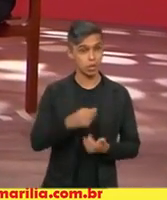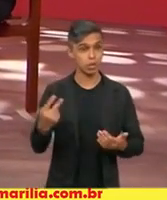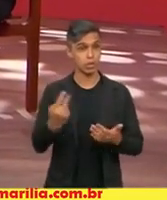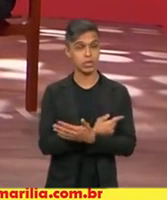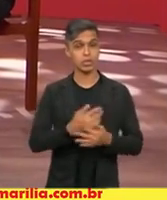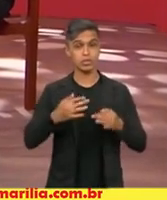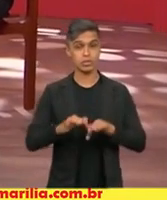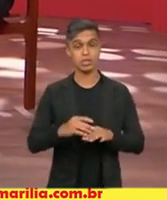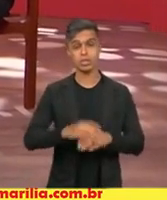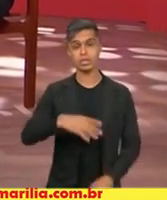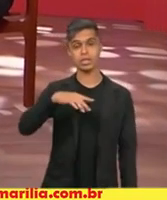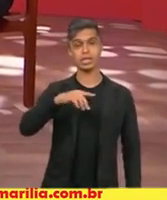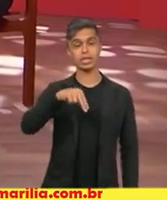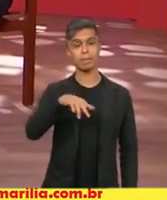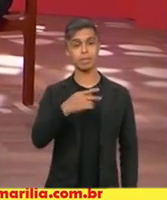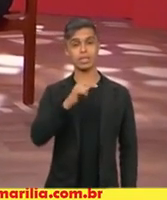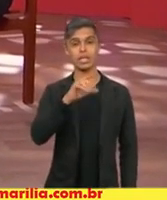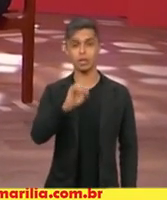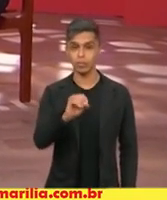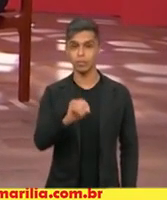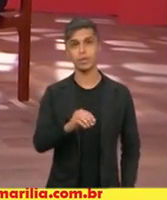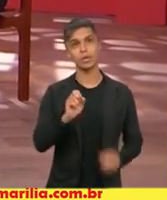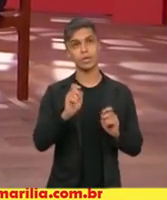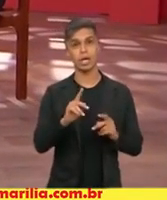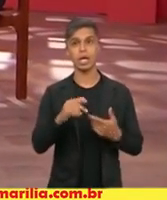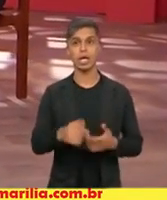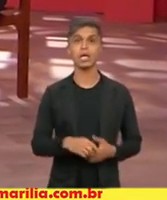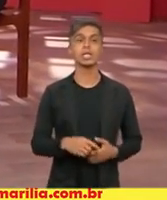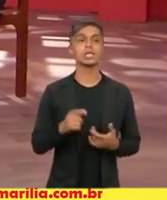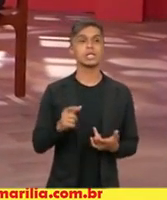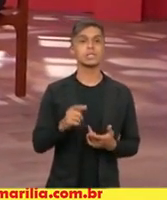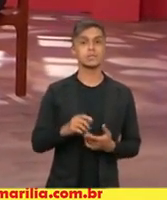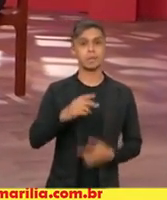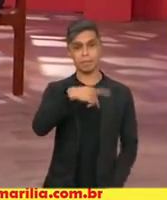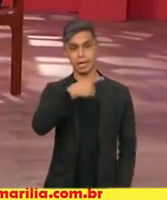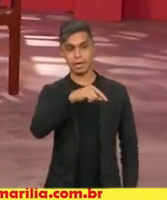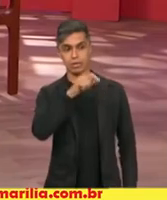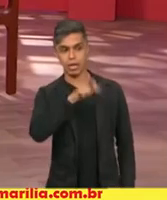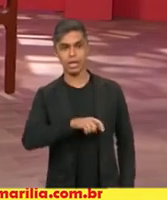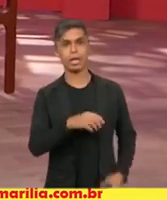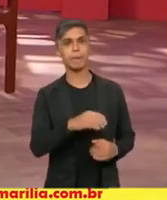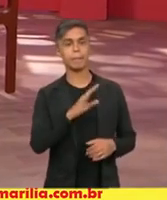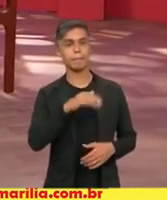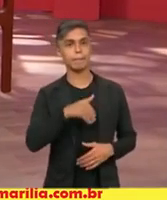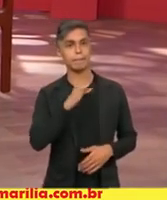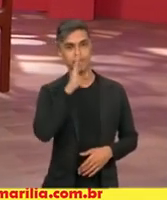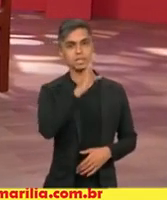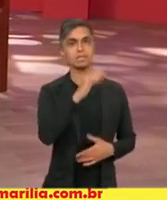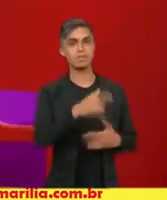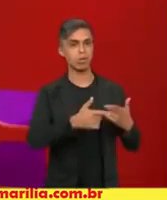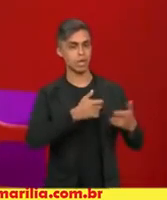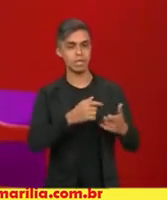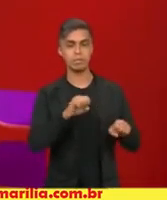fim da Era Napoleônica, 1815 em diante, aí talvez a Guerra do Paraguai leve a medalha de ouro dos conflitos mais mortíferos do século